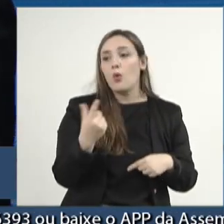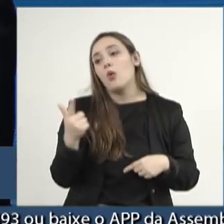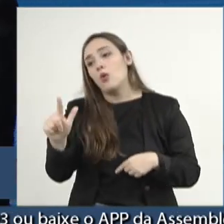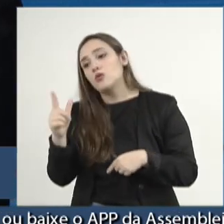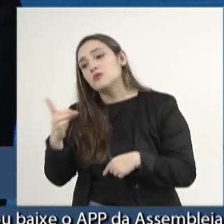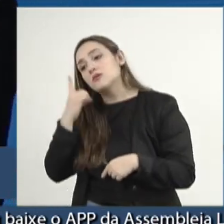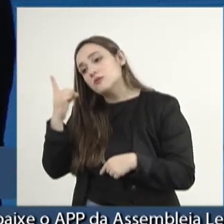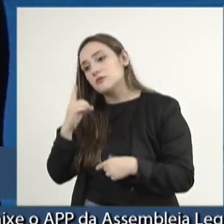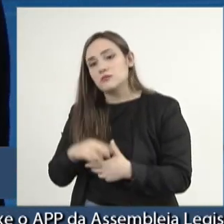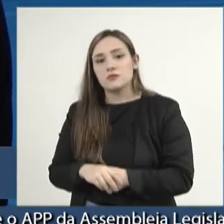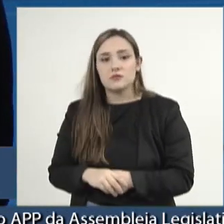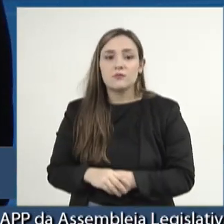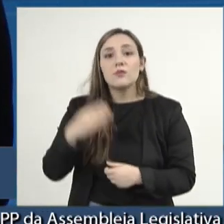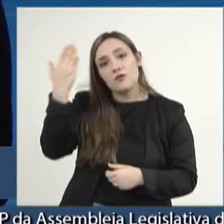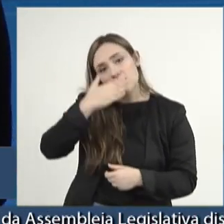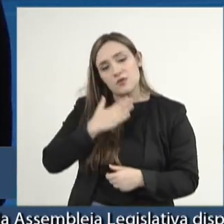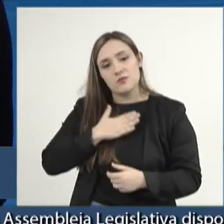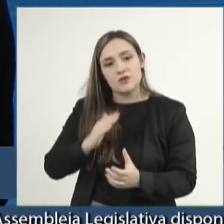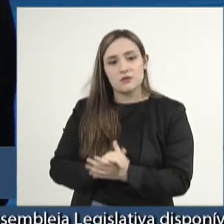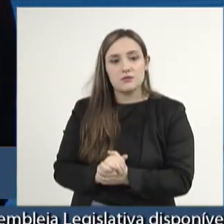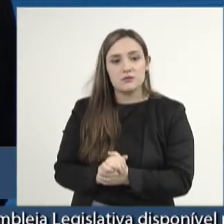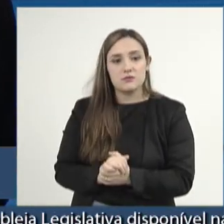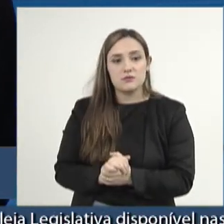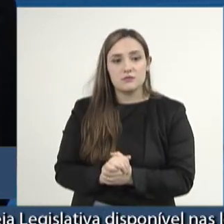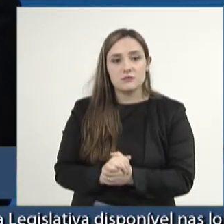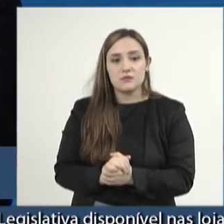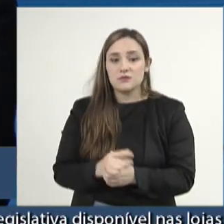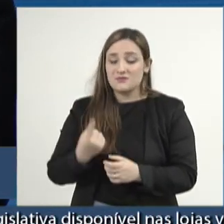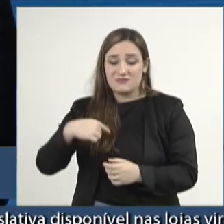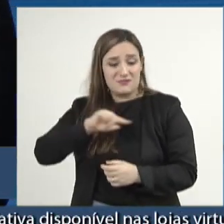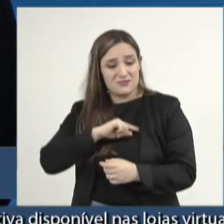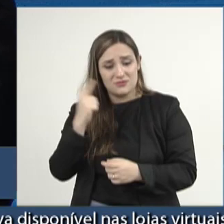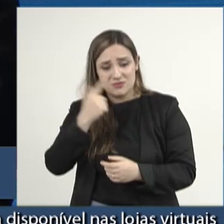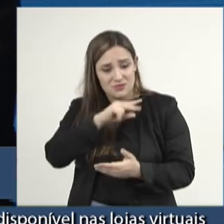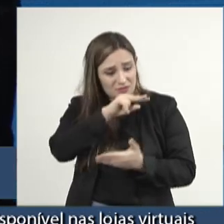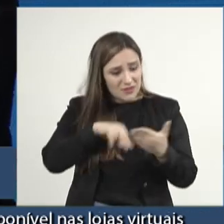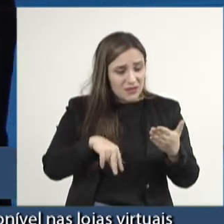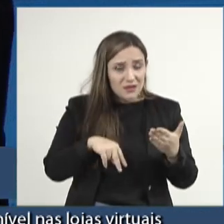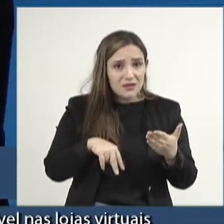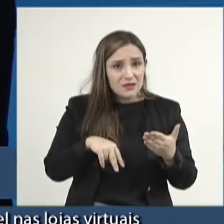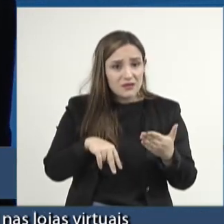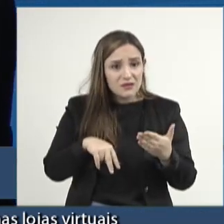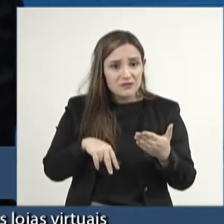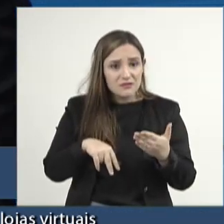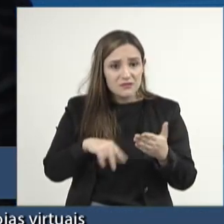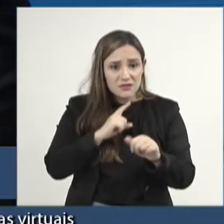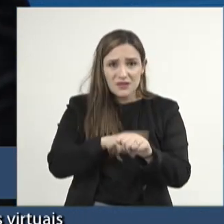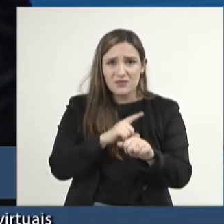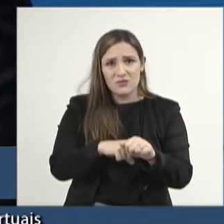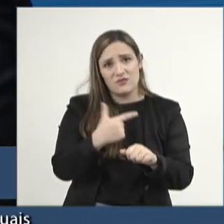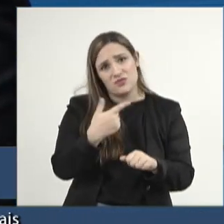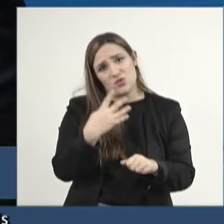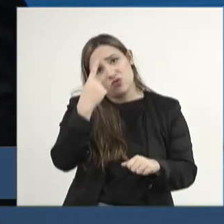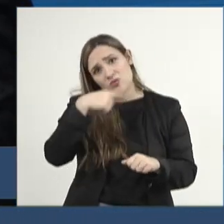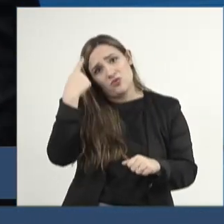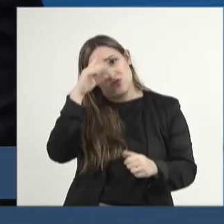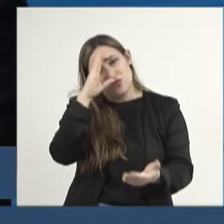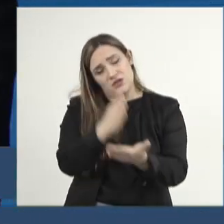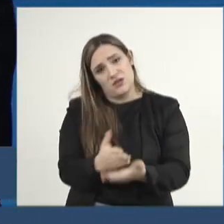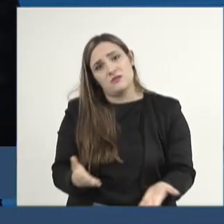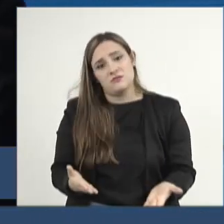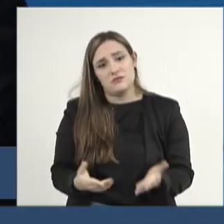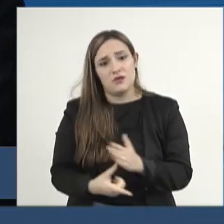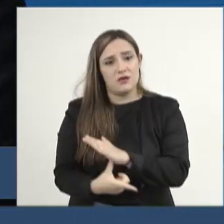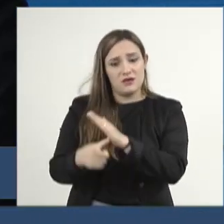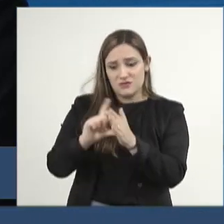parlamentar me comprovar que nós tivemos acesso, ou que nós lemos esse projeto, pelo prazo mínimo de 24 horas que antecederam